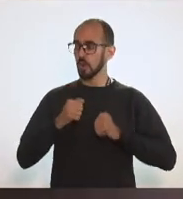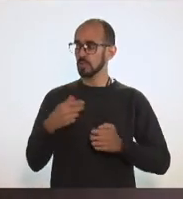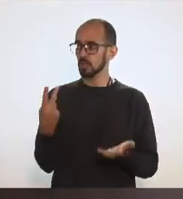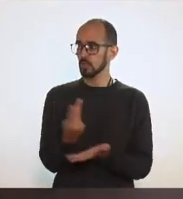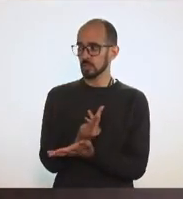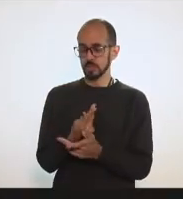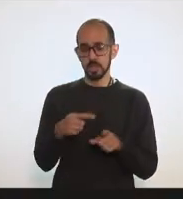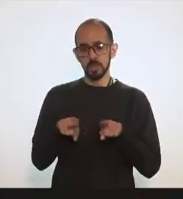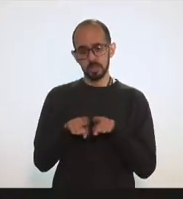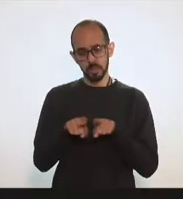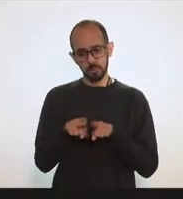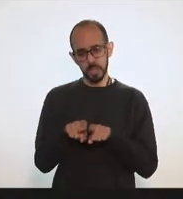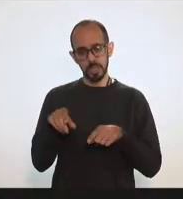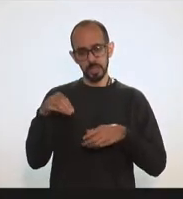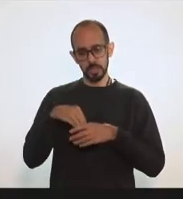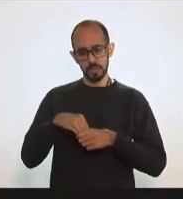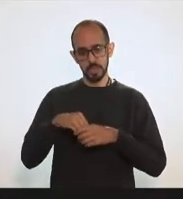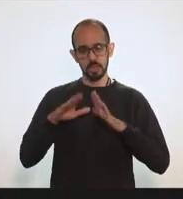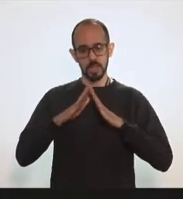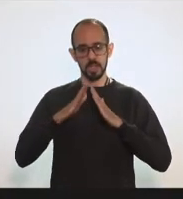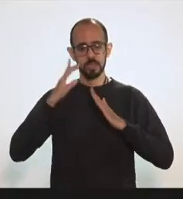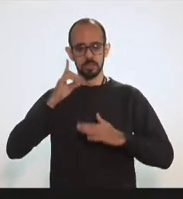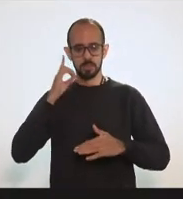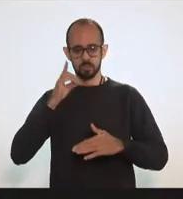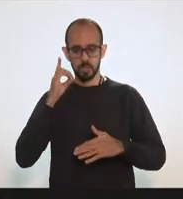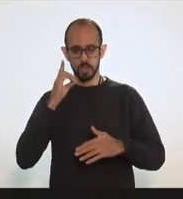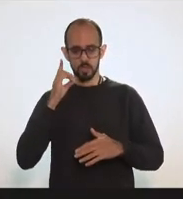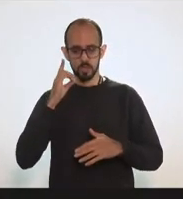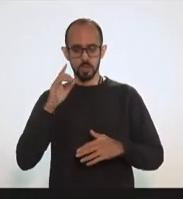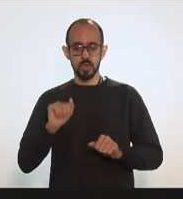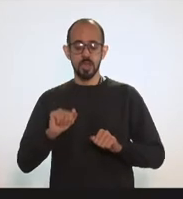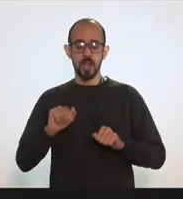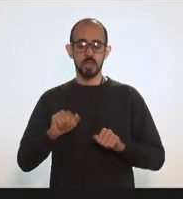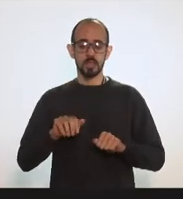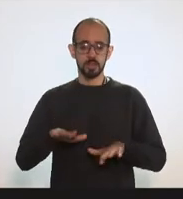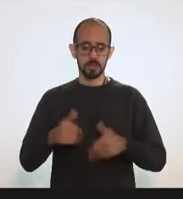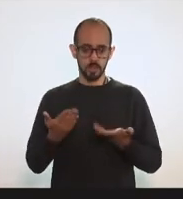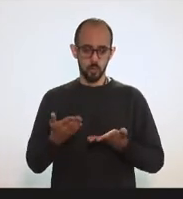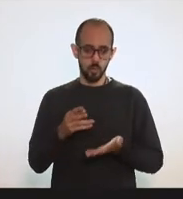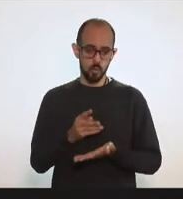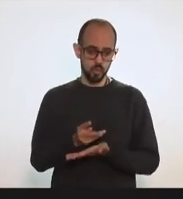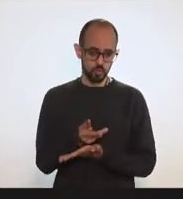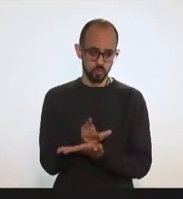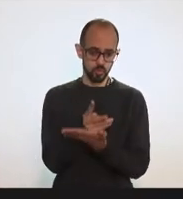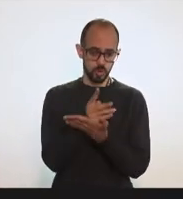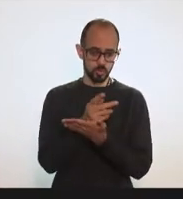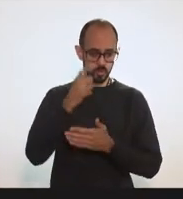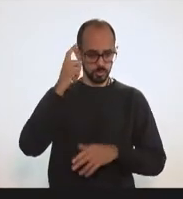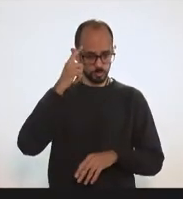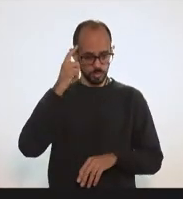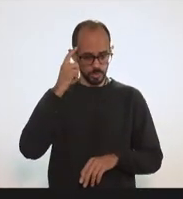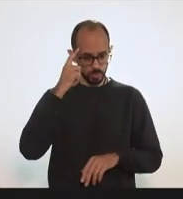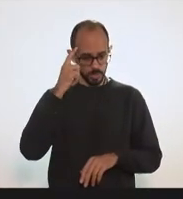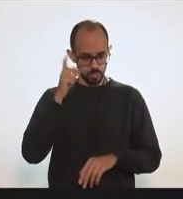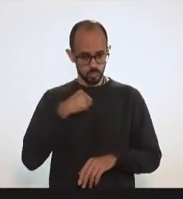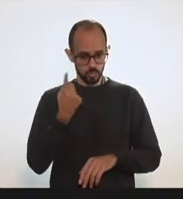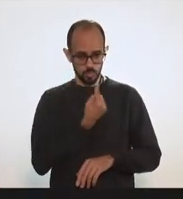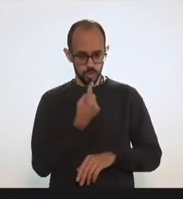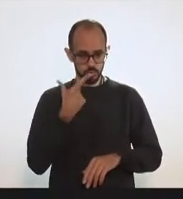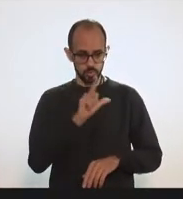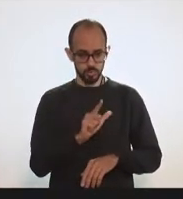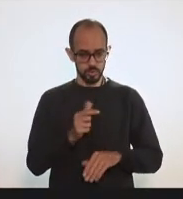né? E aí, seguindo essa linha de raciocínio, então a gente exclui